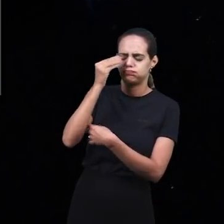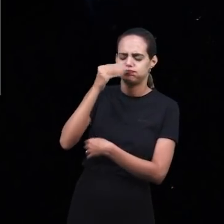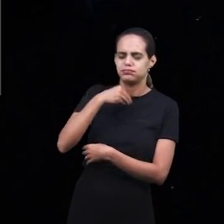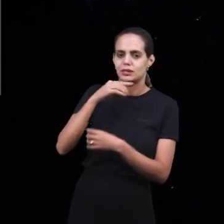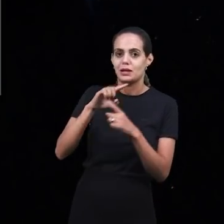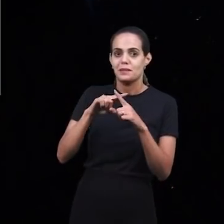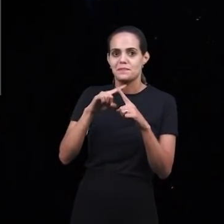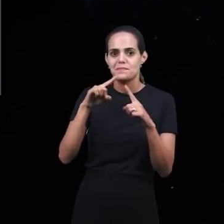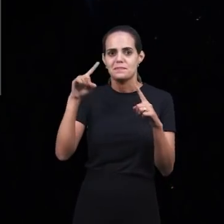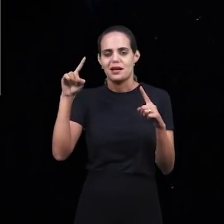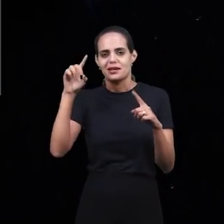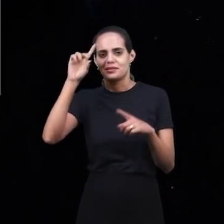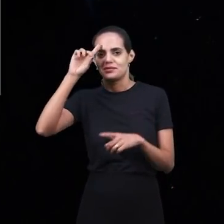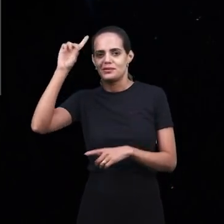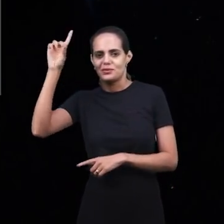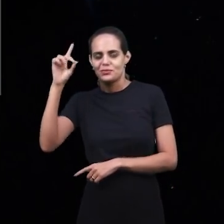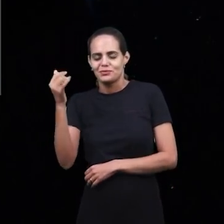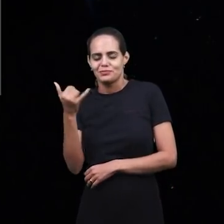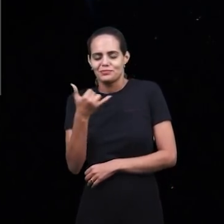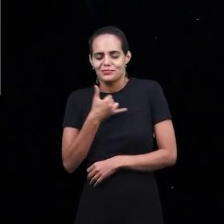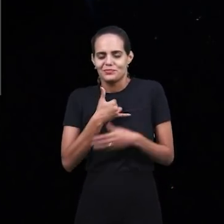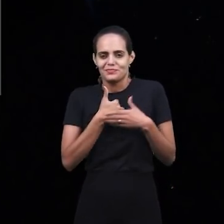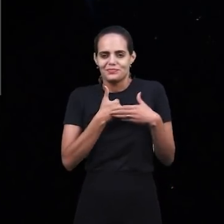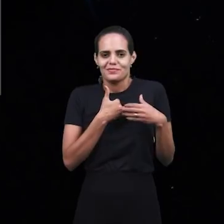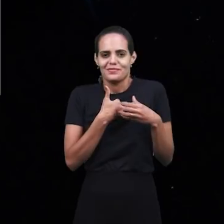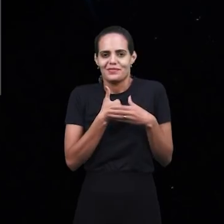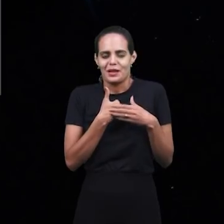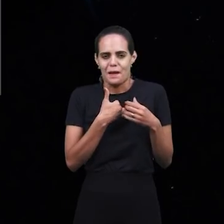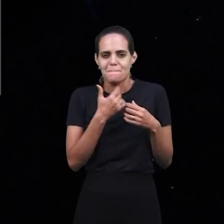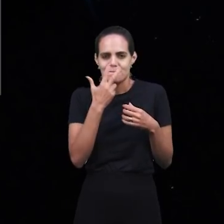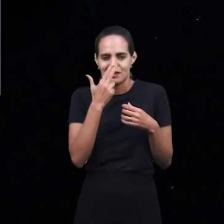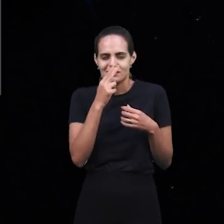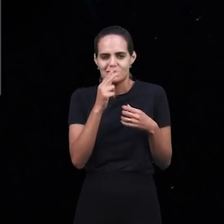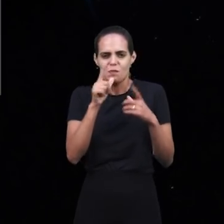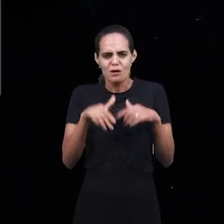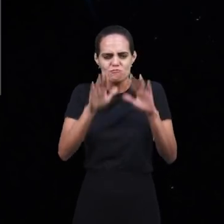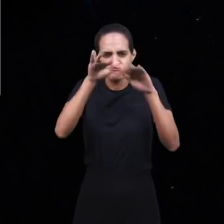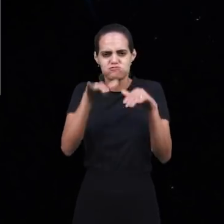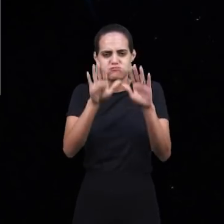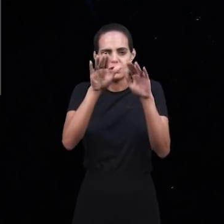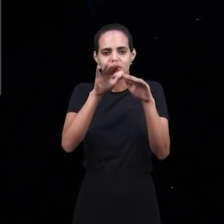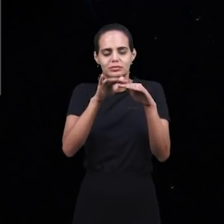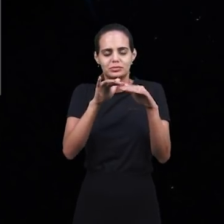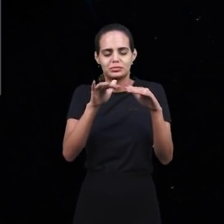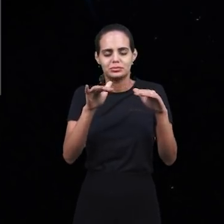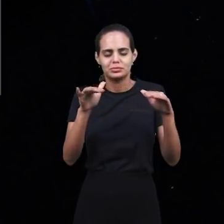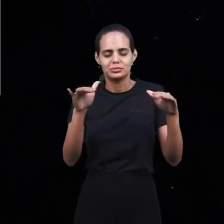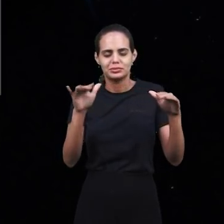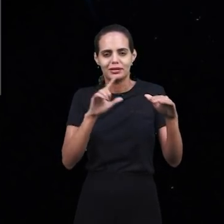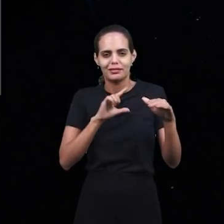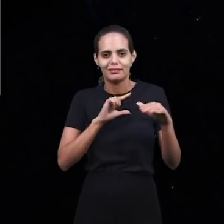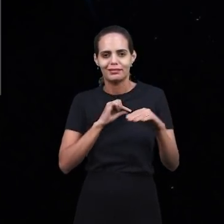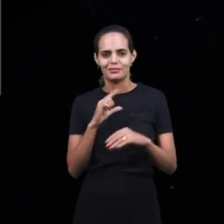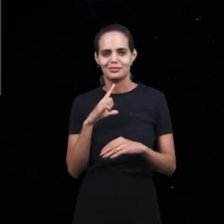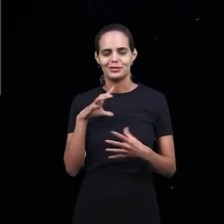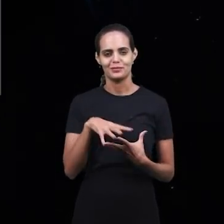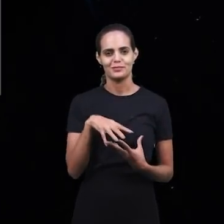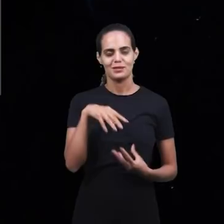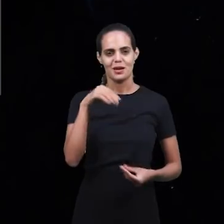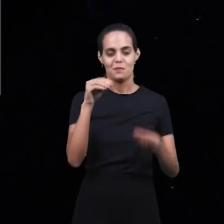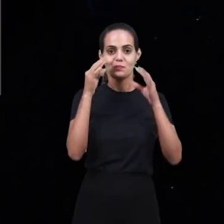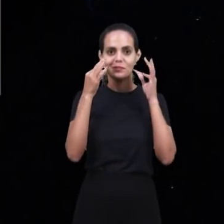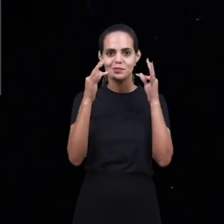do bondoso Pai acalmou a terrível tempestade do seu coração e trouxe conforto à sua alma. O testemunho de